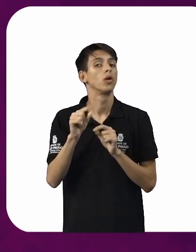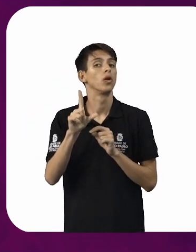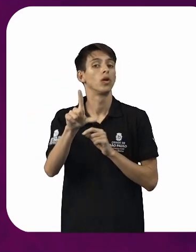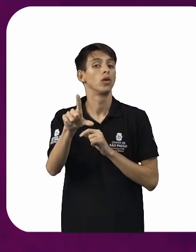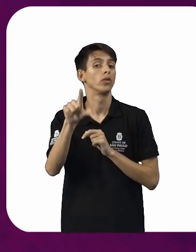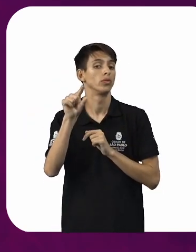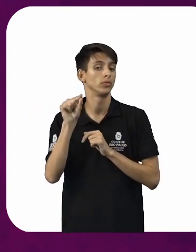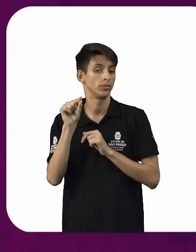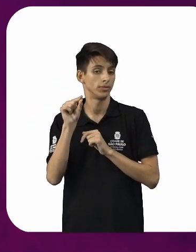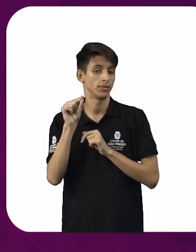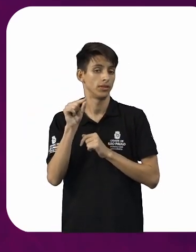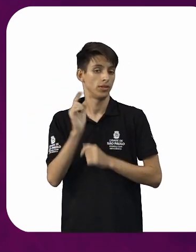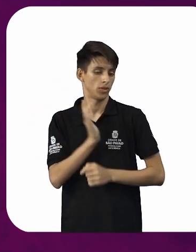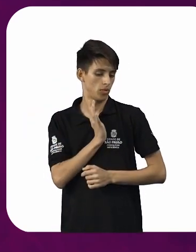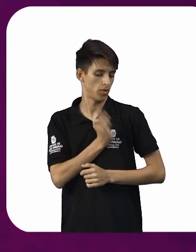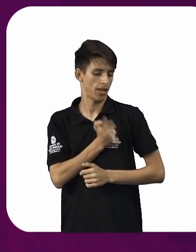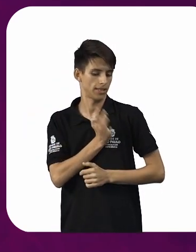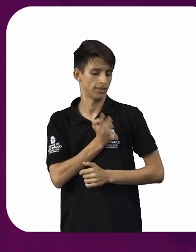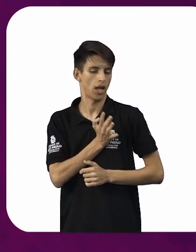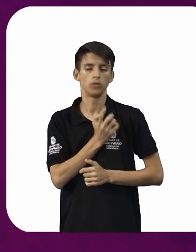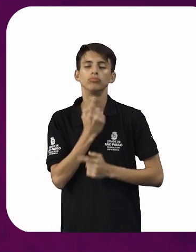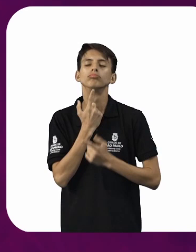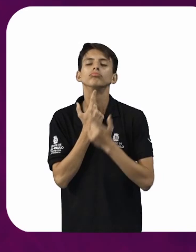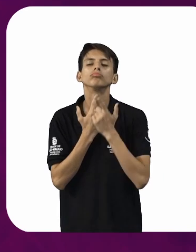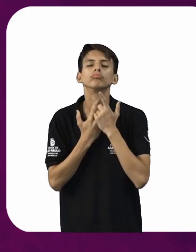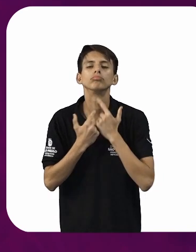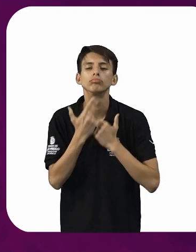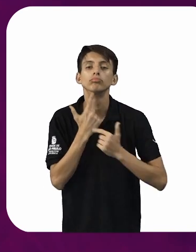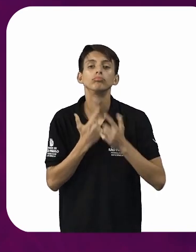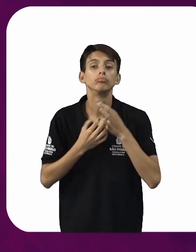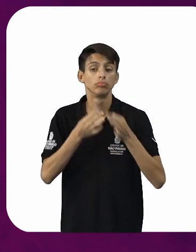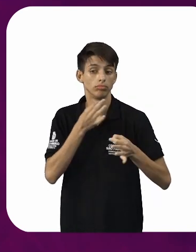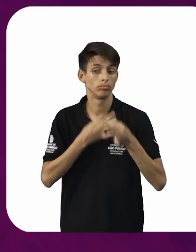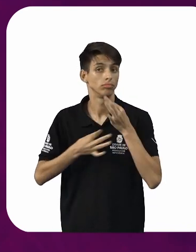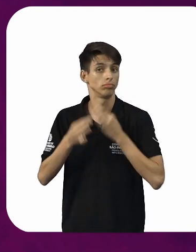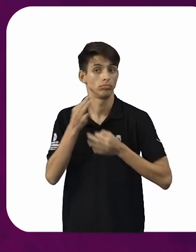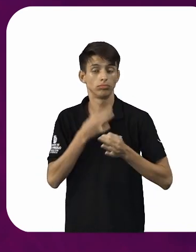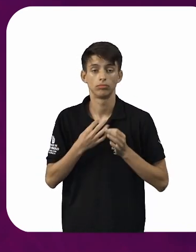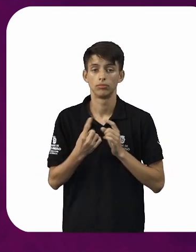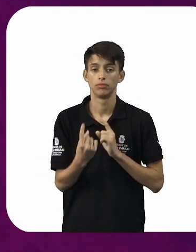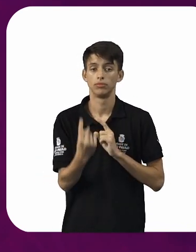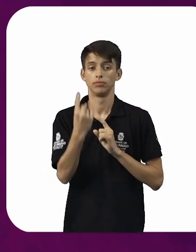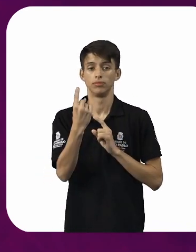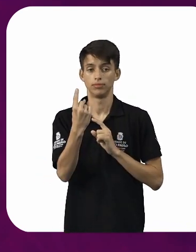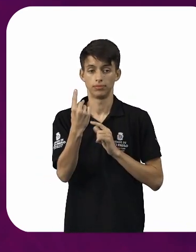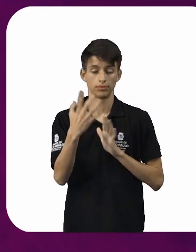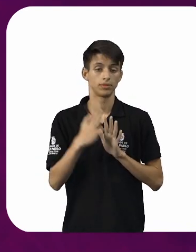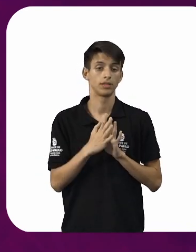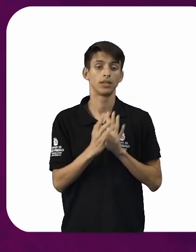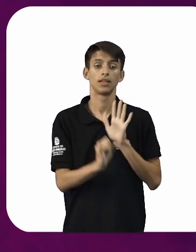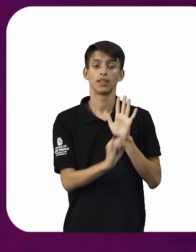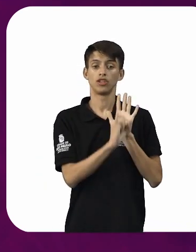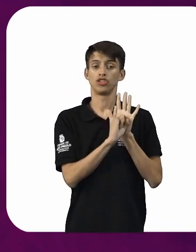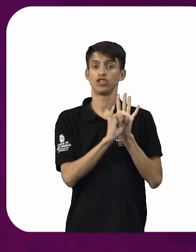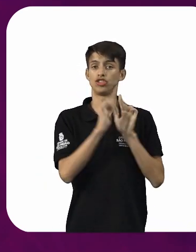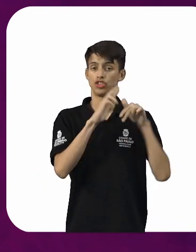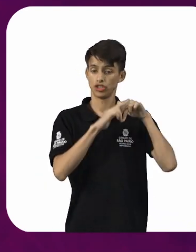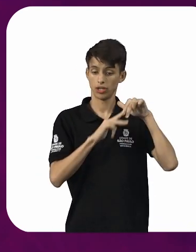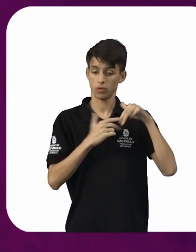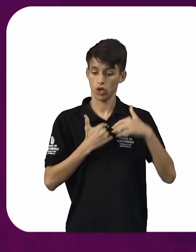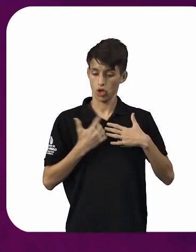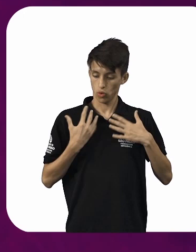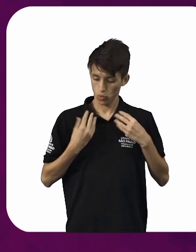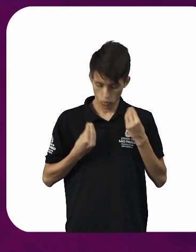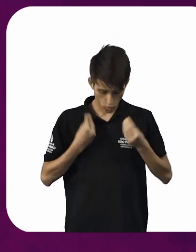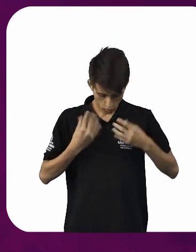né, com o coração, a questão do afeto, do desejo. E a questão da identidade de gênero tem a ver com a sua identidade. Você associa, na